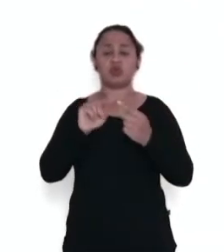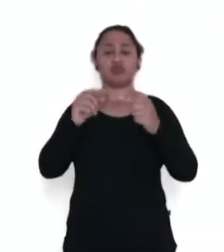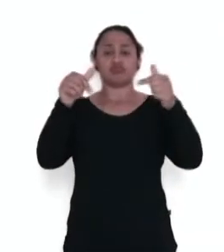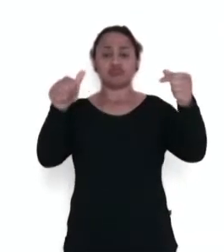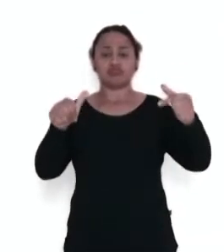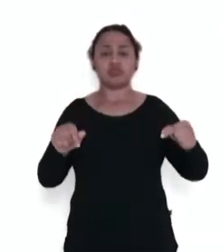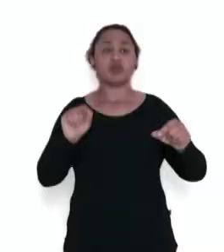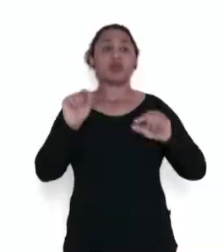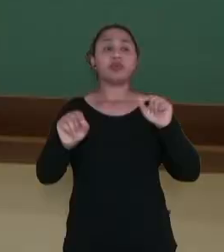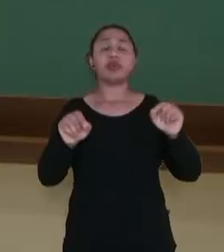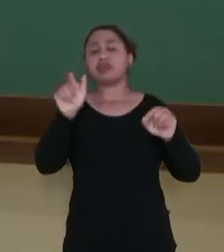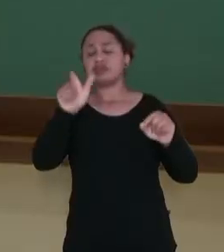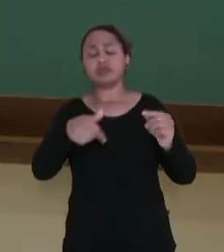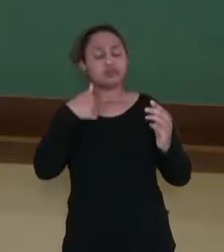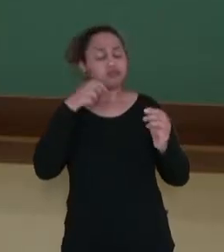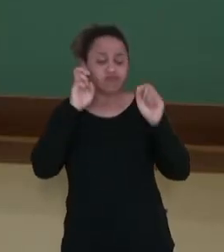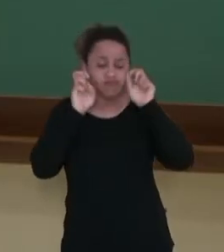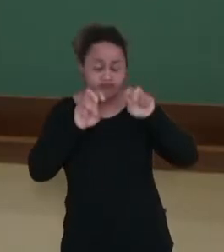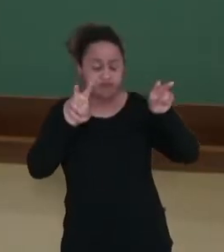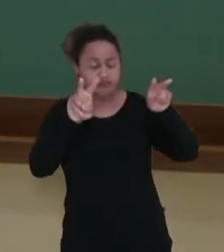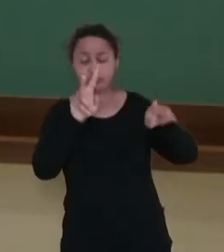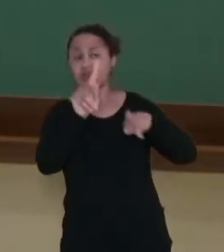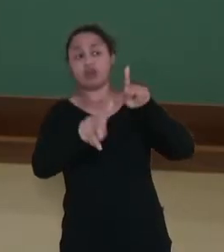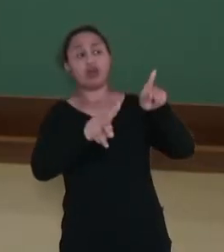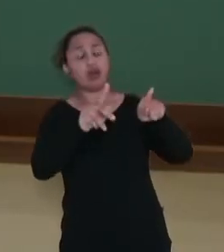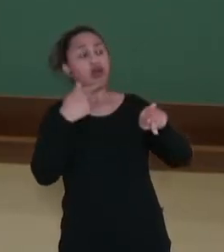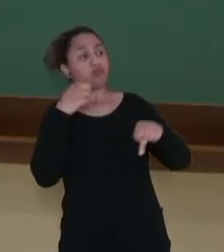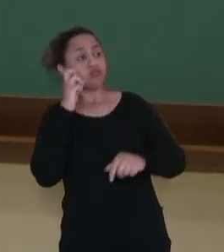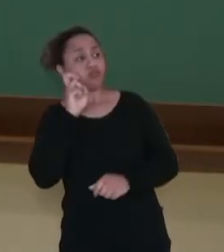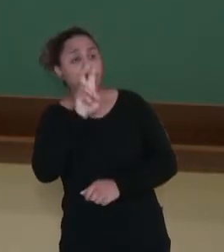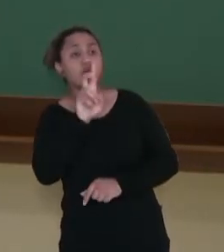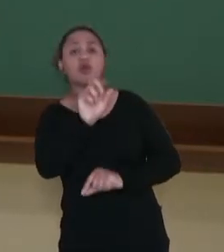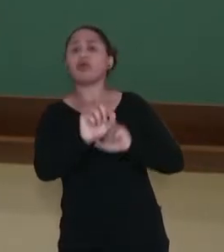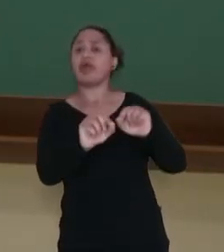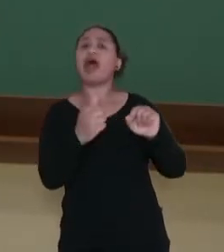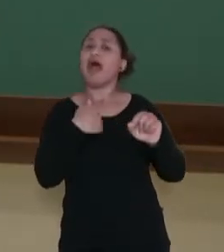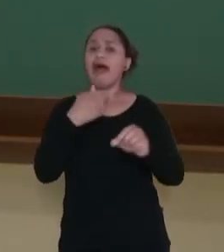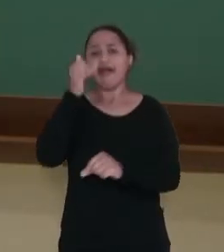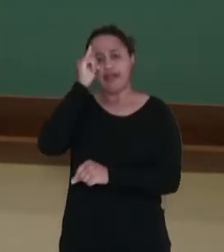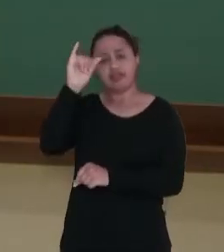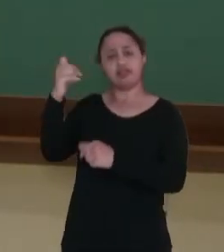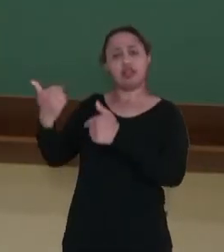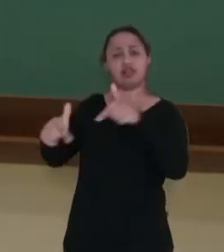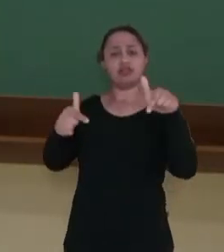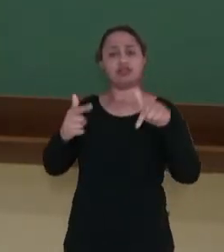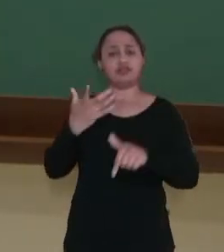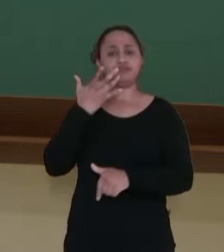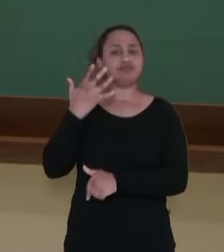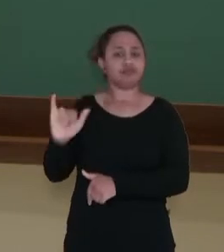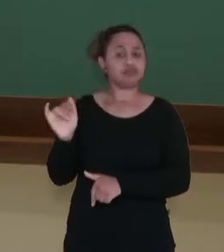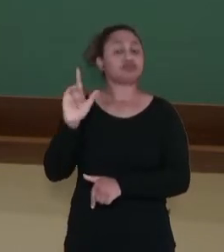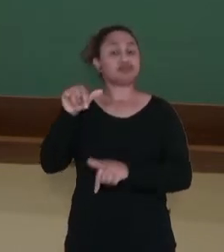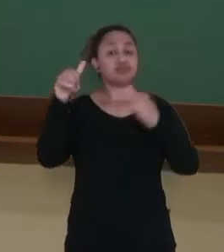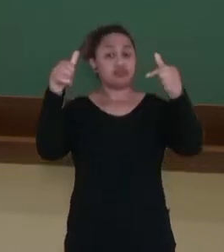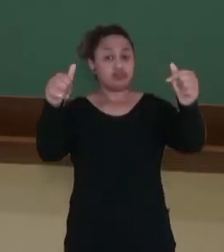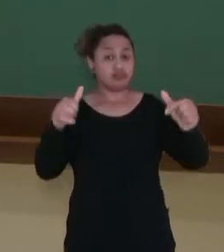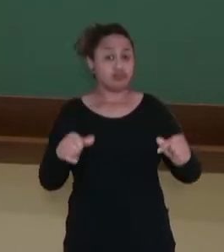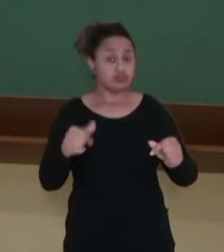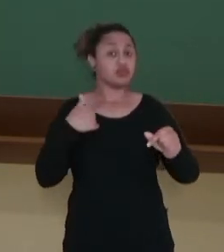é sensibilizar a população para colocar fim a esse tipo de trabalho. Então, esse é um cartaz